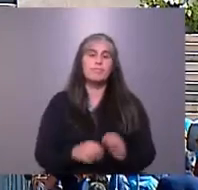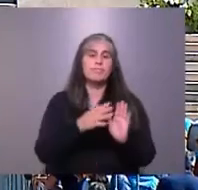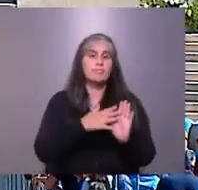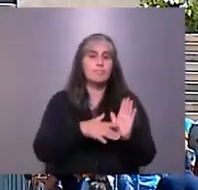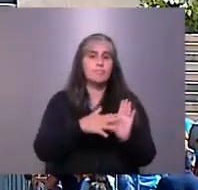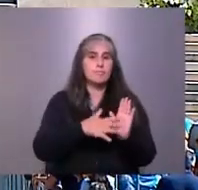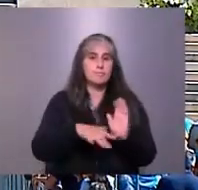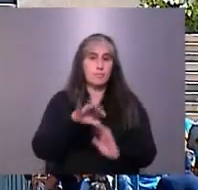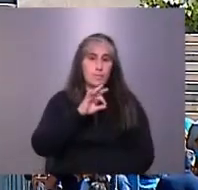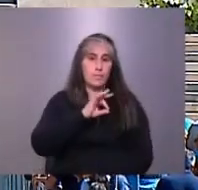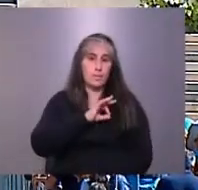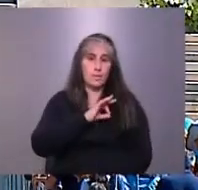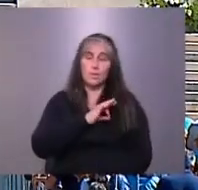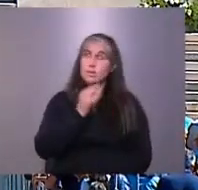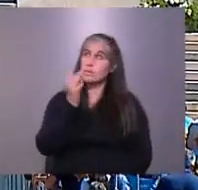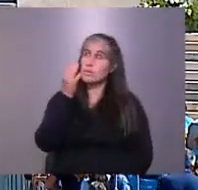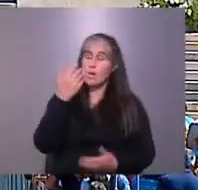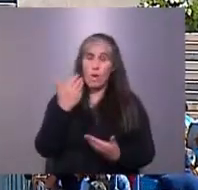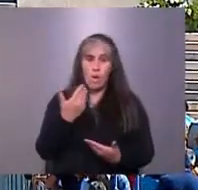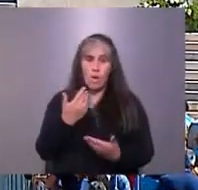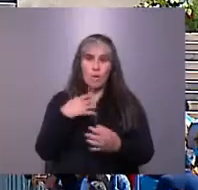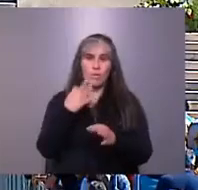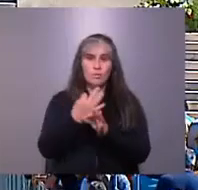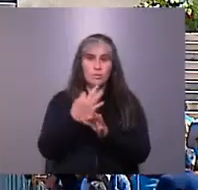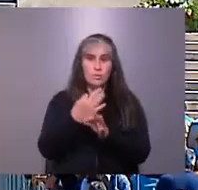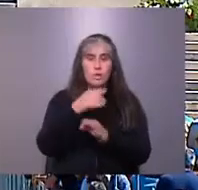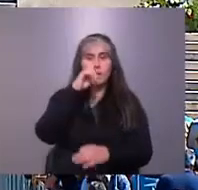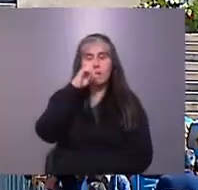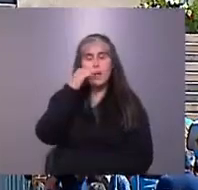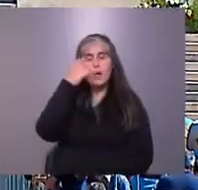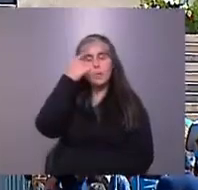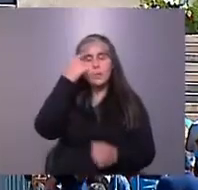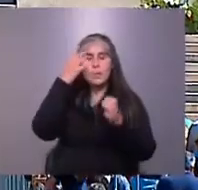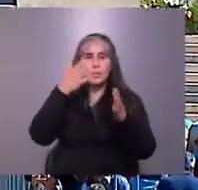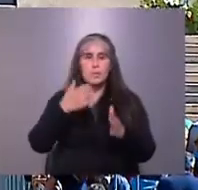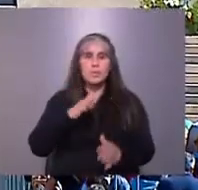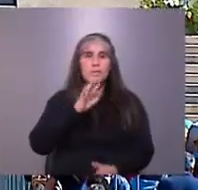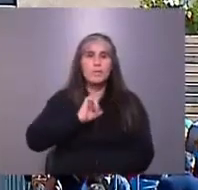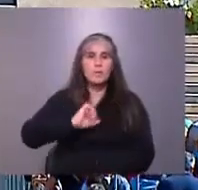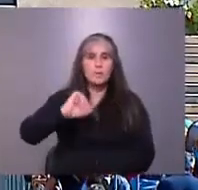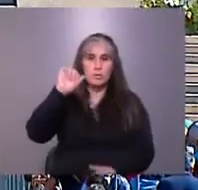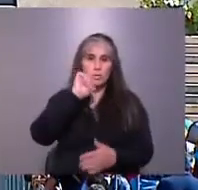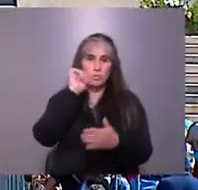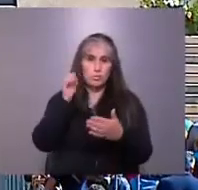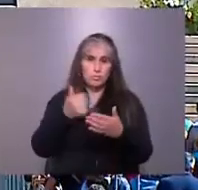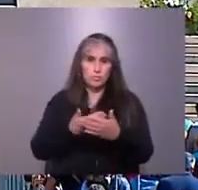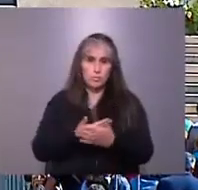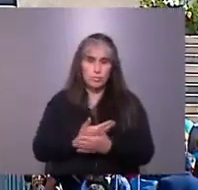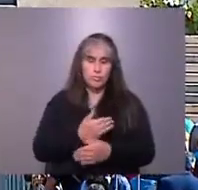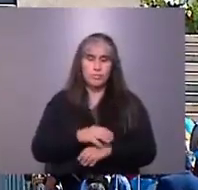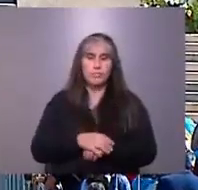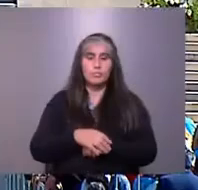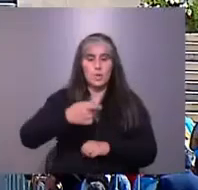Celebrando agora, Senhor, o memorial da morte e ressurreição de vosso Filho, nós